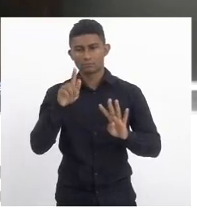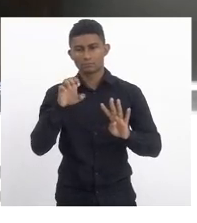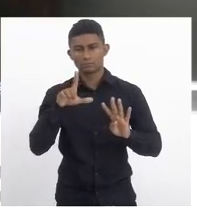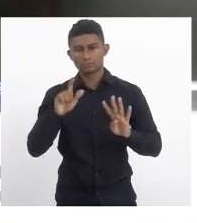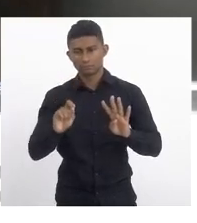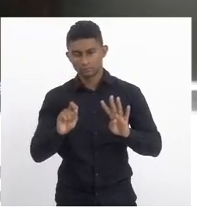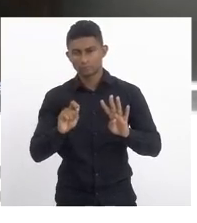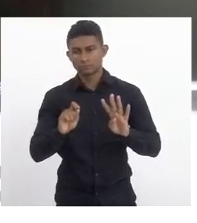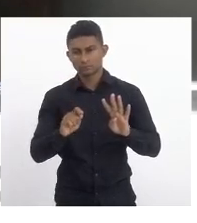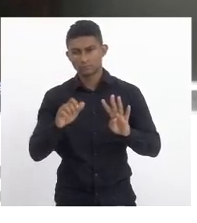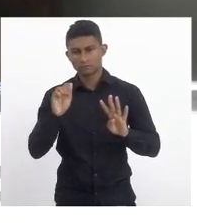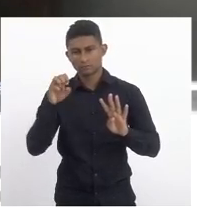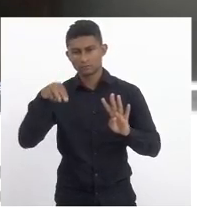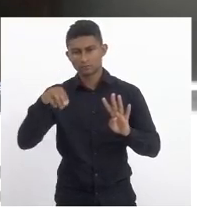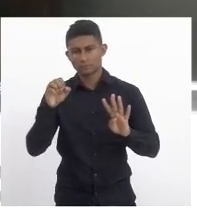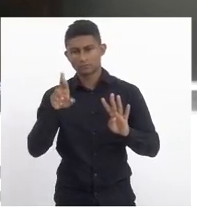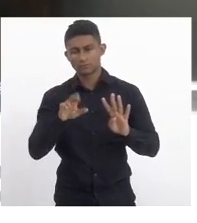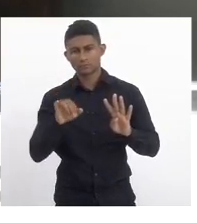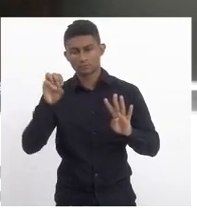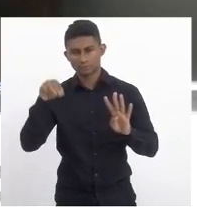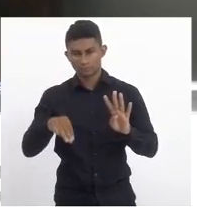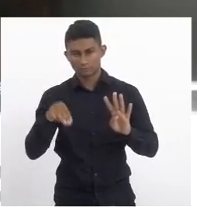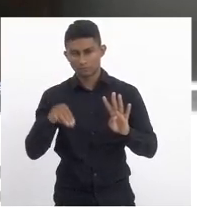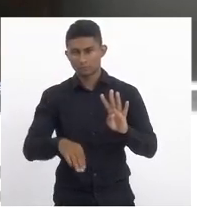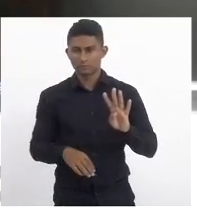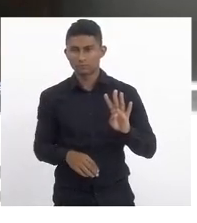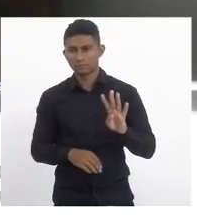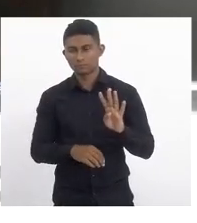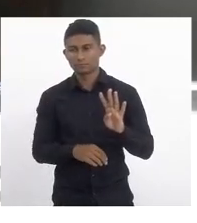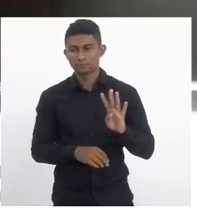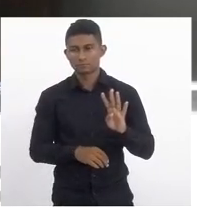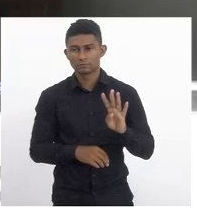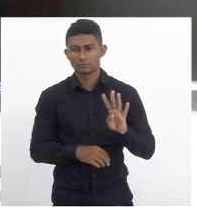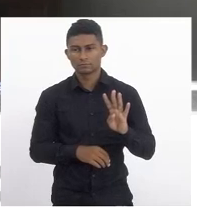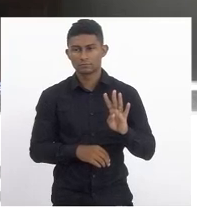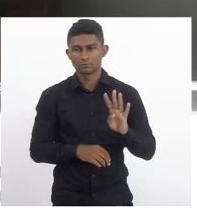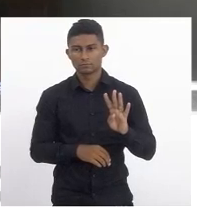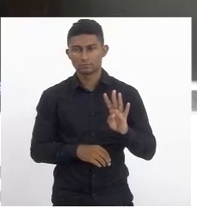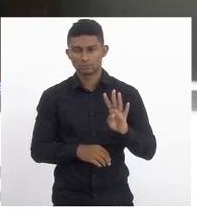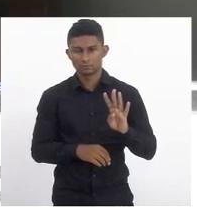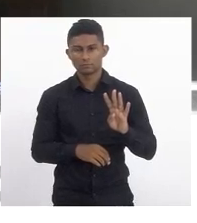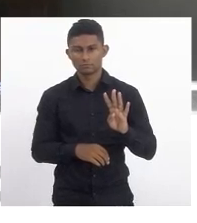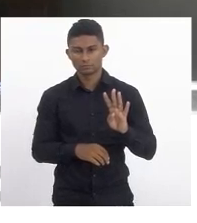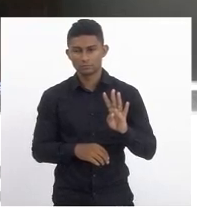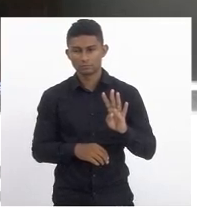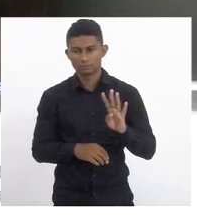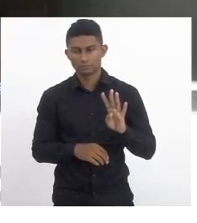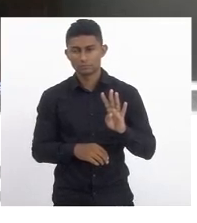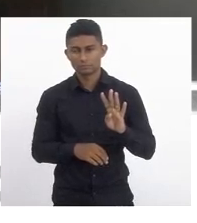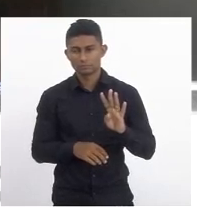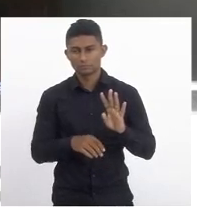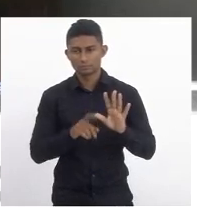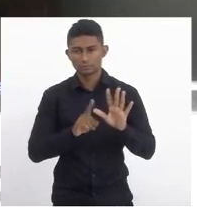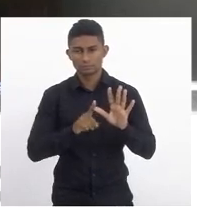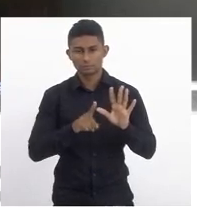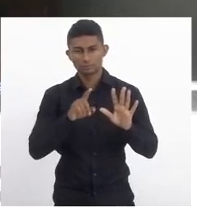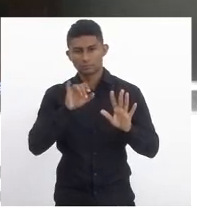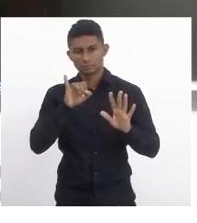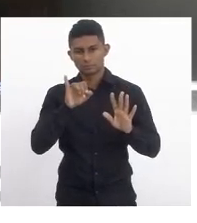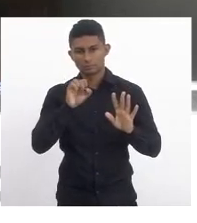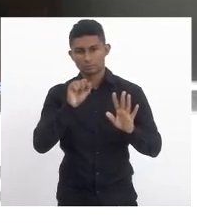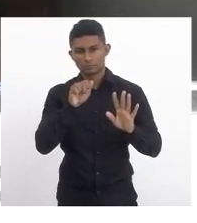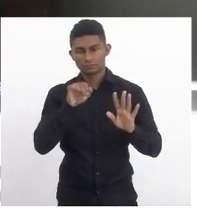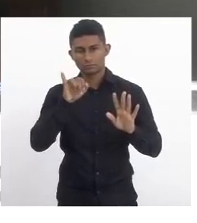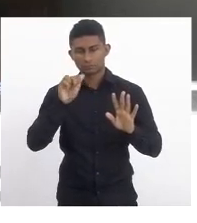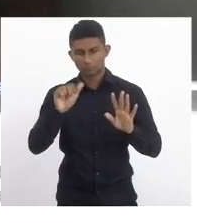secretária executiva da Comunidade Coração Novo, Missão Somos Um, Isaías Carneiro,